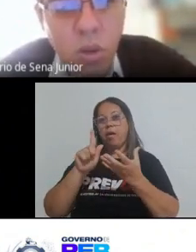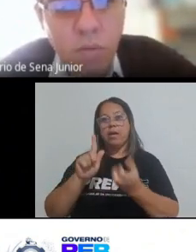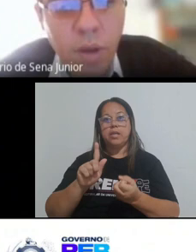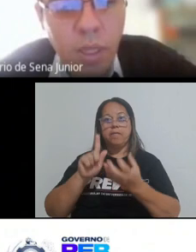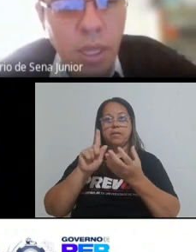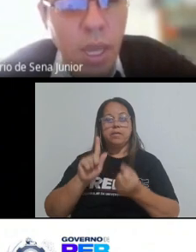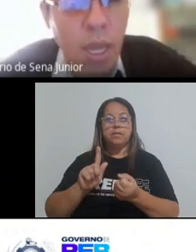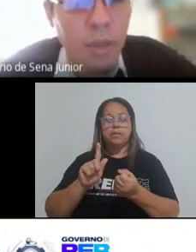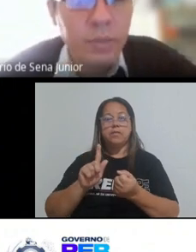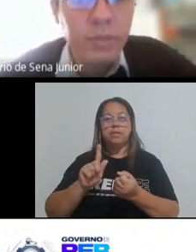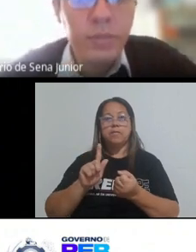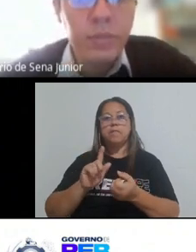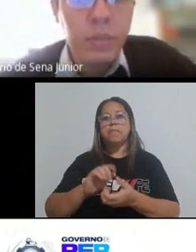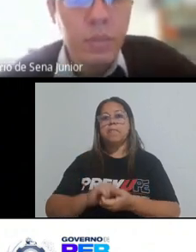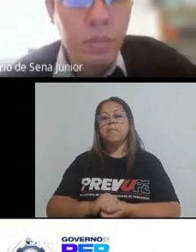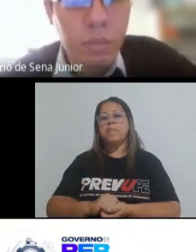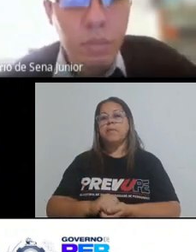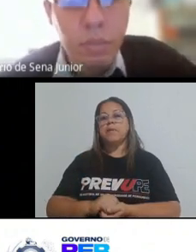vai dar